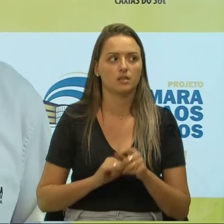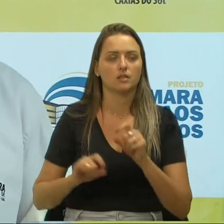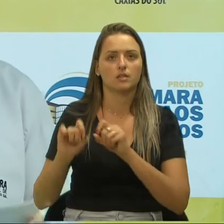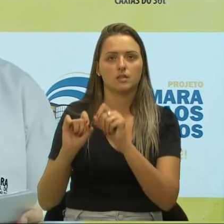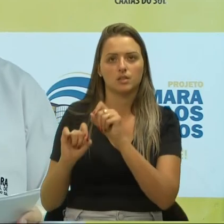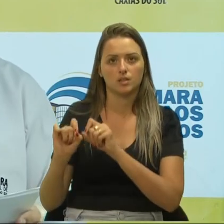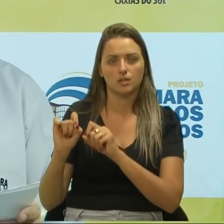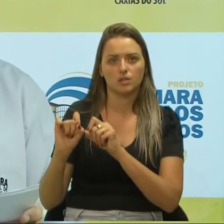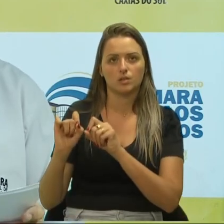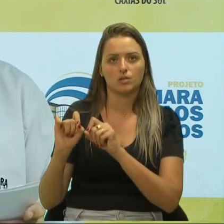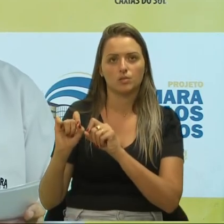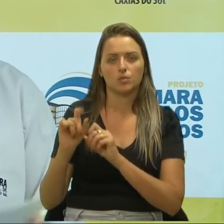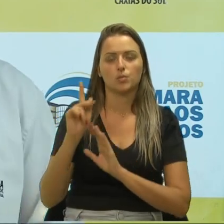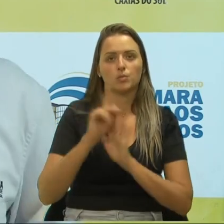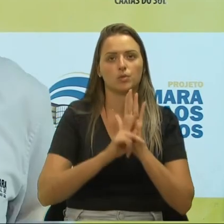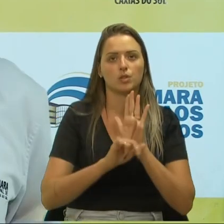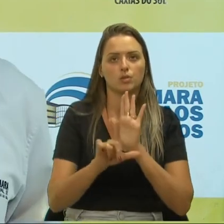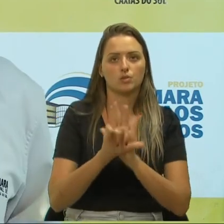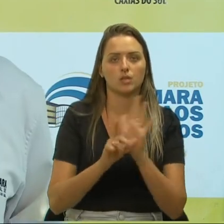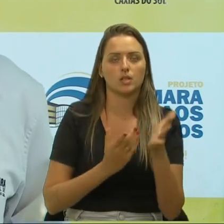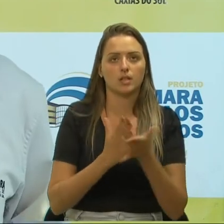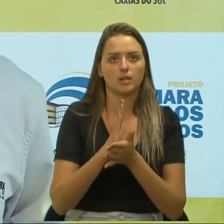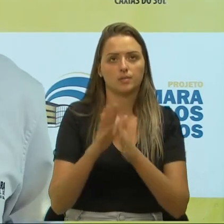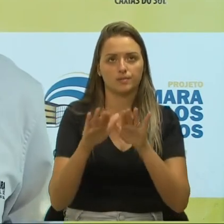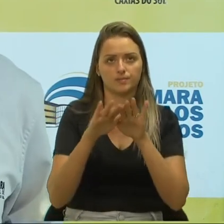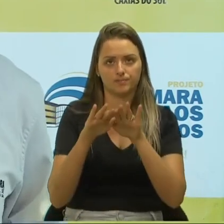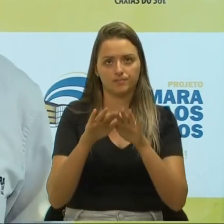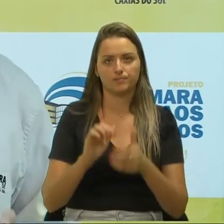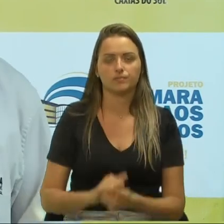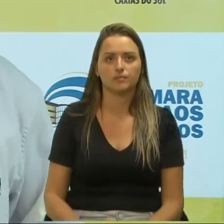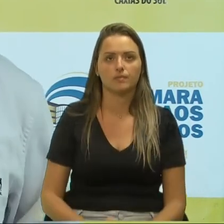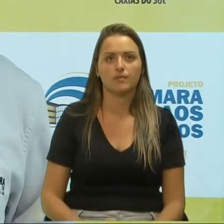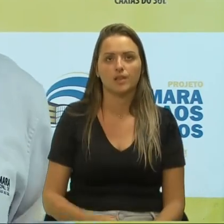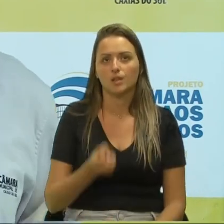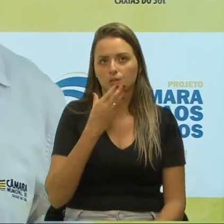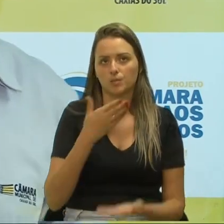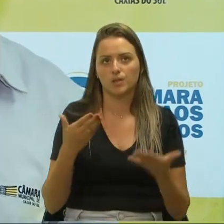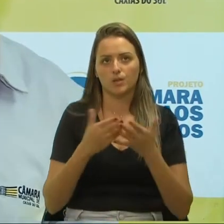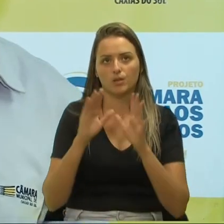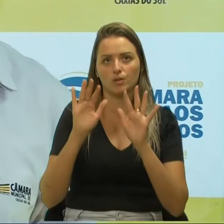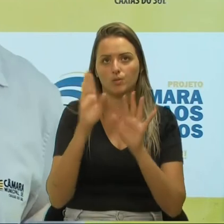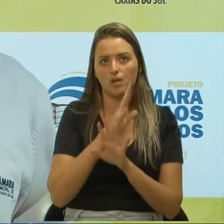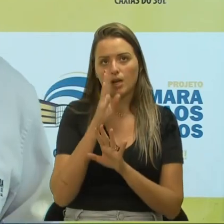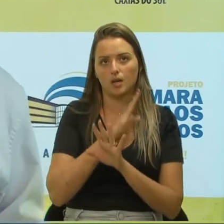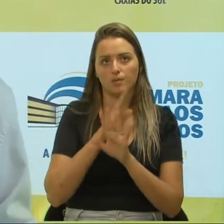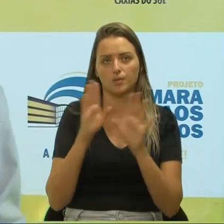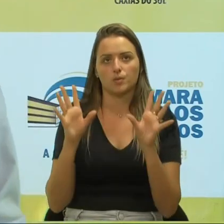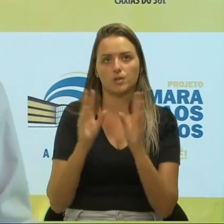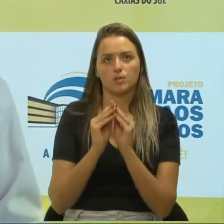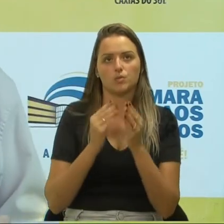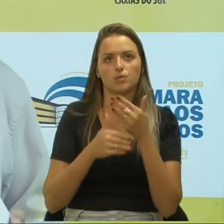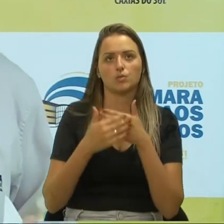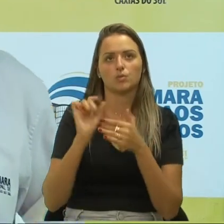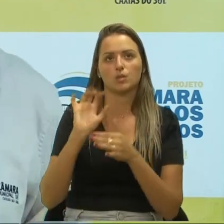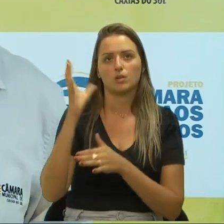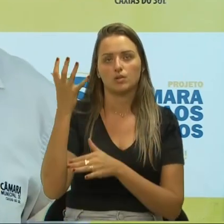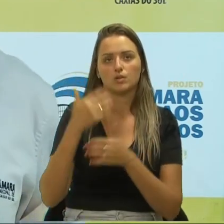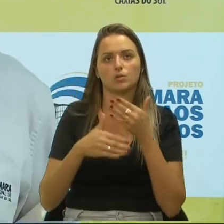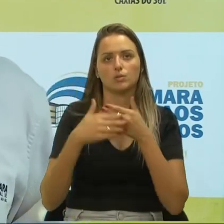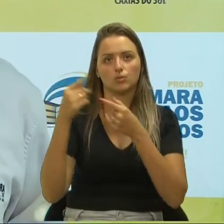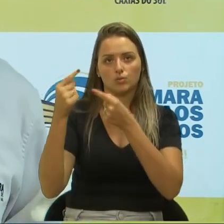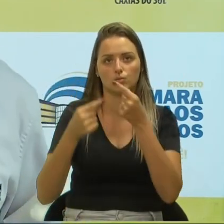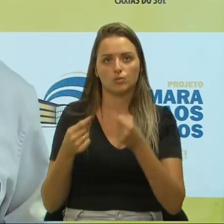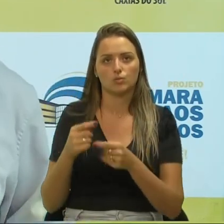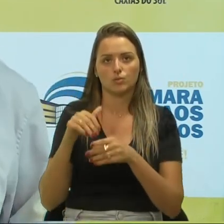Vila Oliva. Projeto de lei aprovado por unanimidade. Muito bem, esse foi um rápido resumo de tudo que aconteceu, de tudo que foi